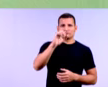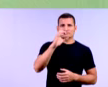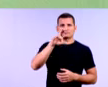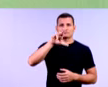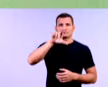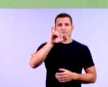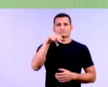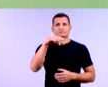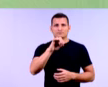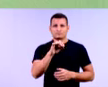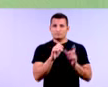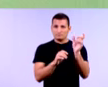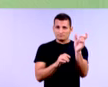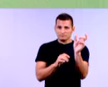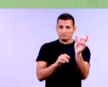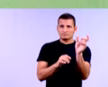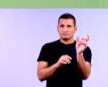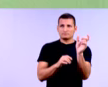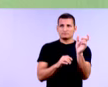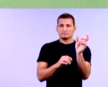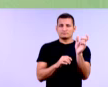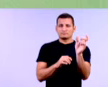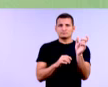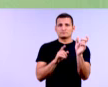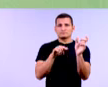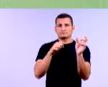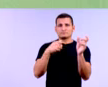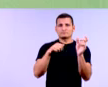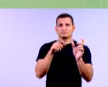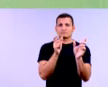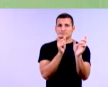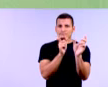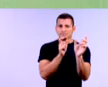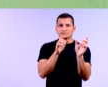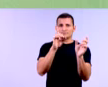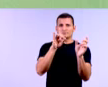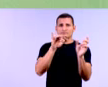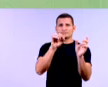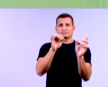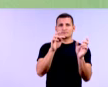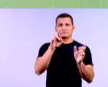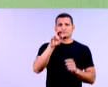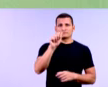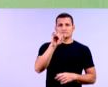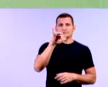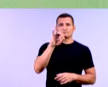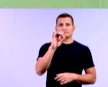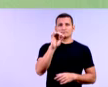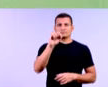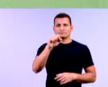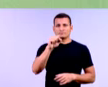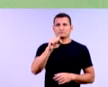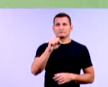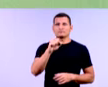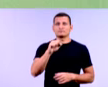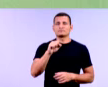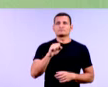desse infelizinho aqui teria que ser distraídos, se Isso. fosse para combinar com todo mundo. E